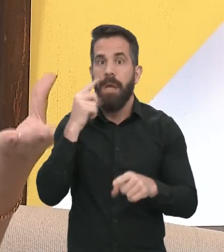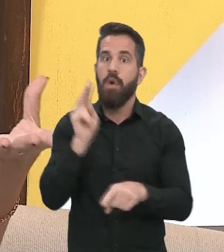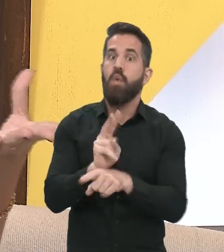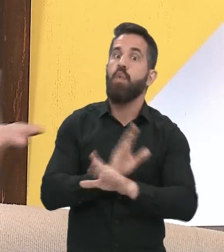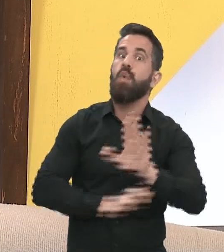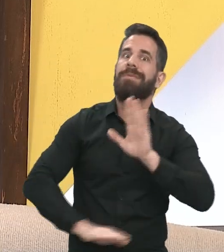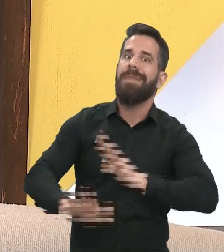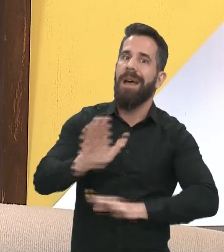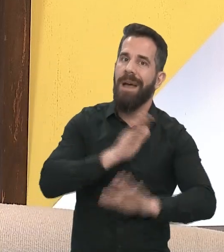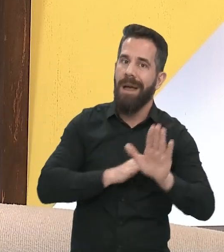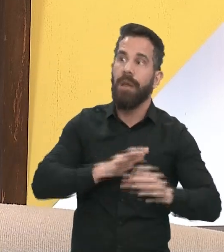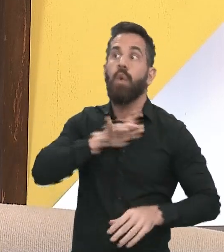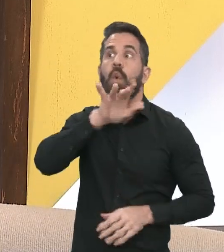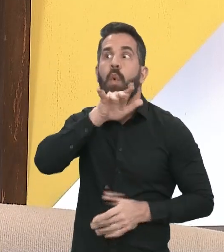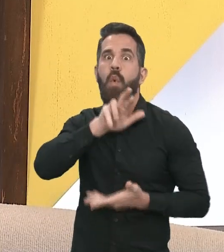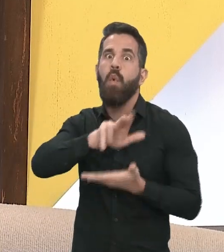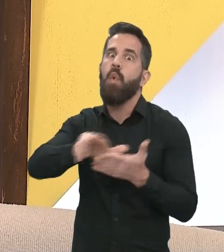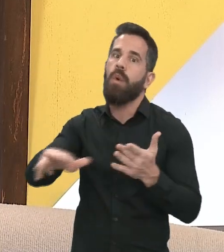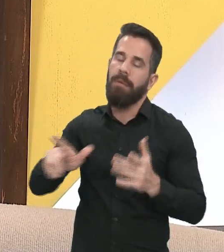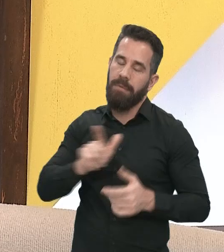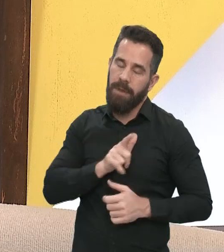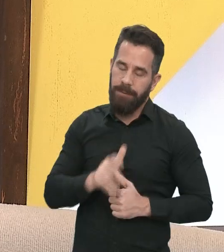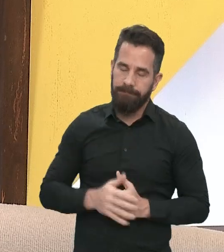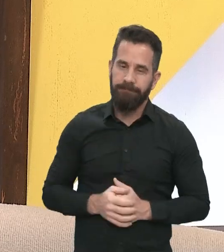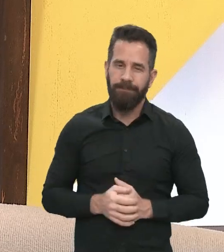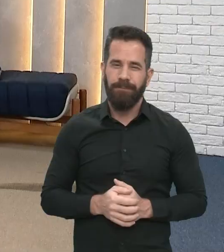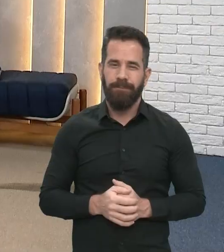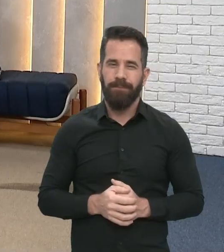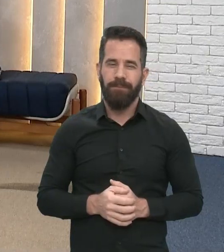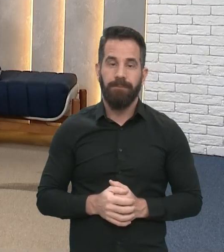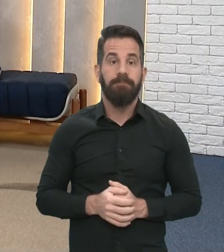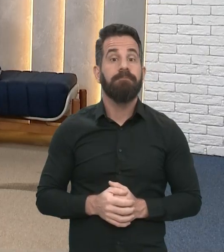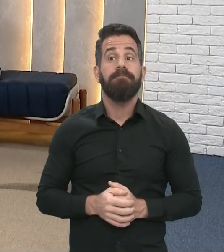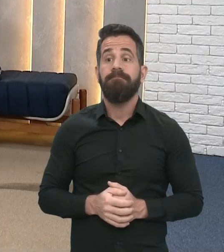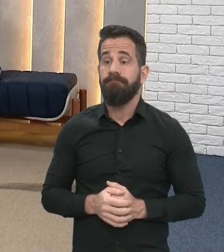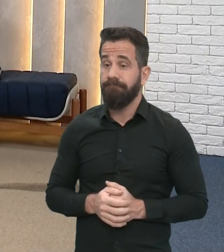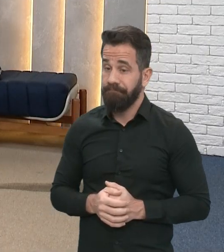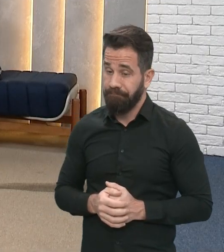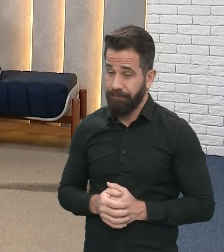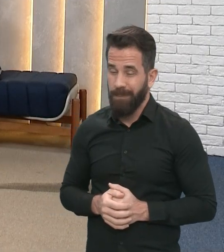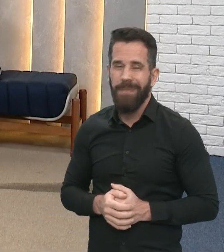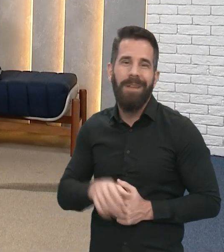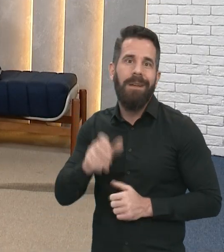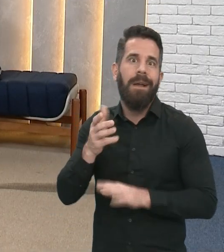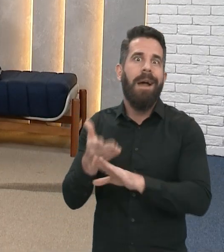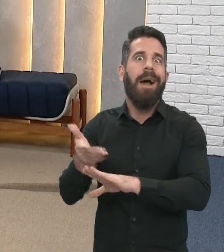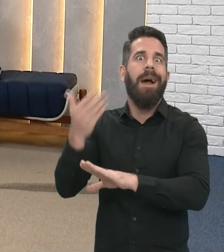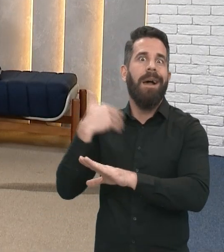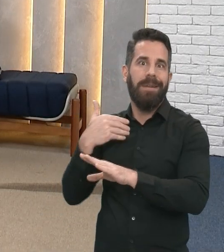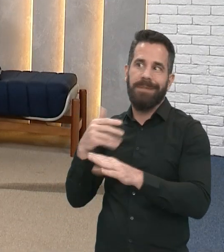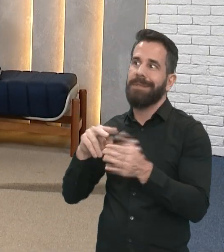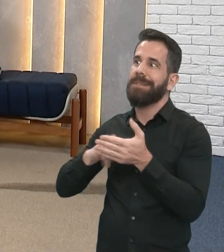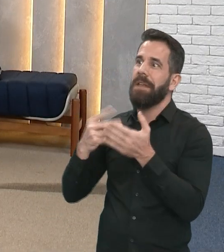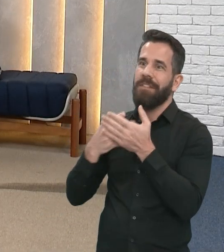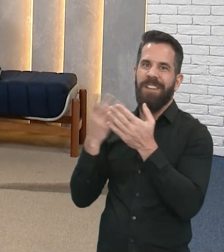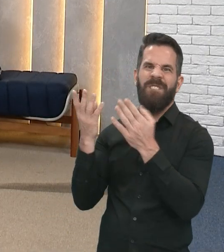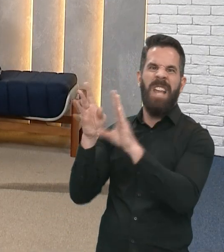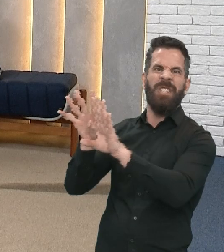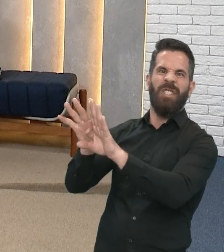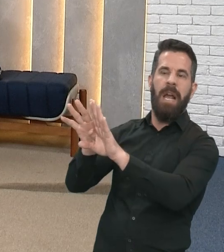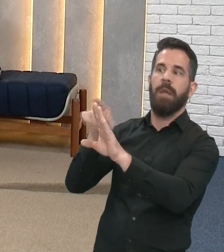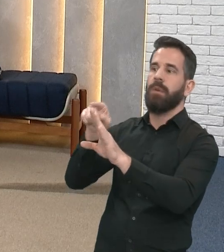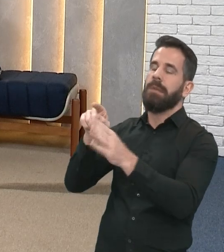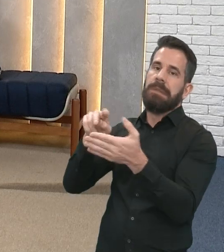claro. leve para outros lugares. Antigamente, o portão fechado era empecilho para a criança estar